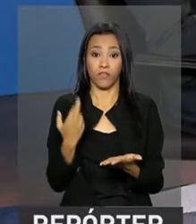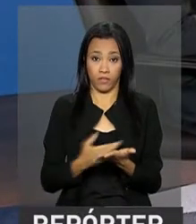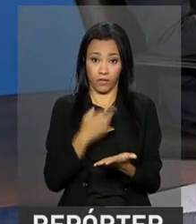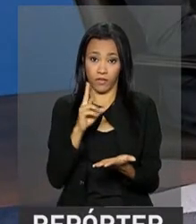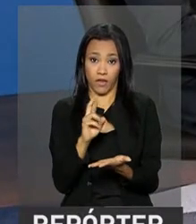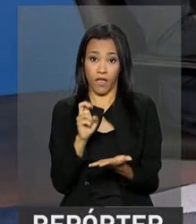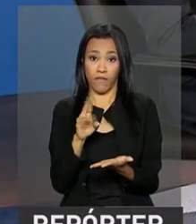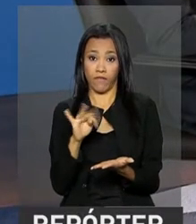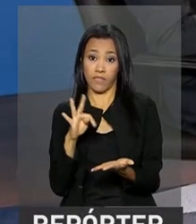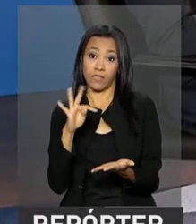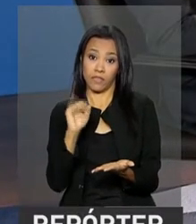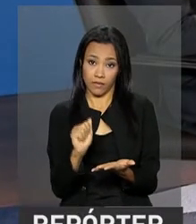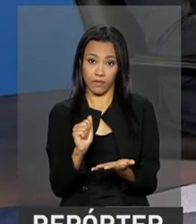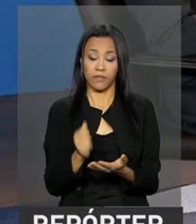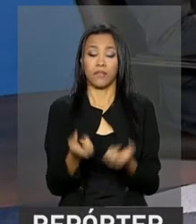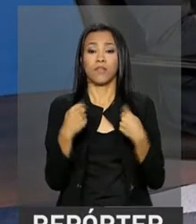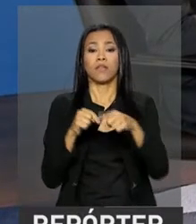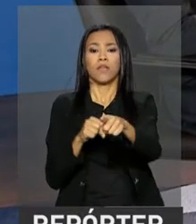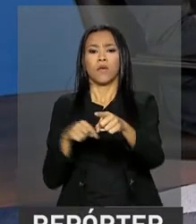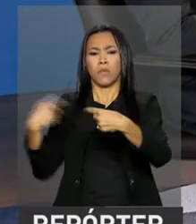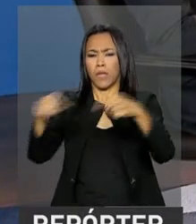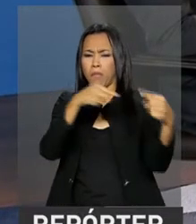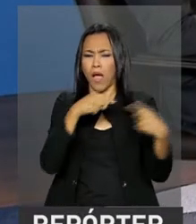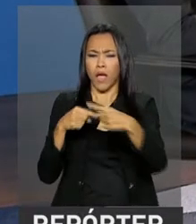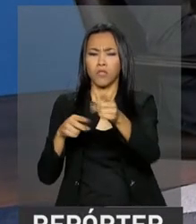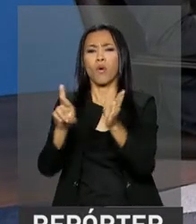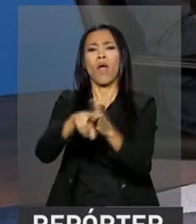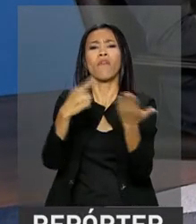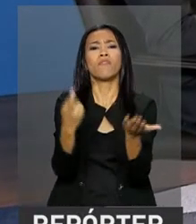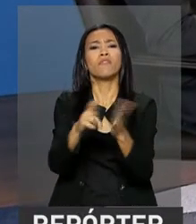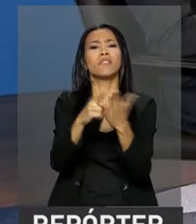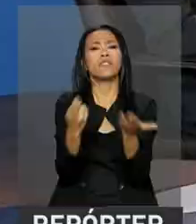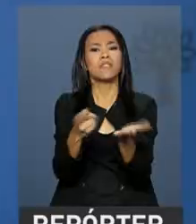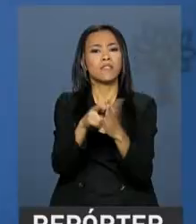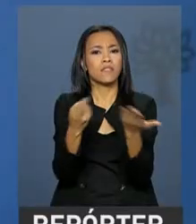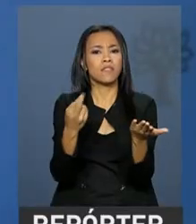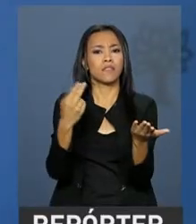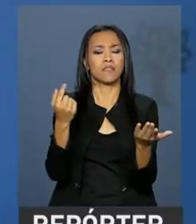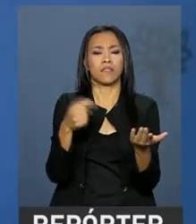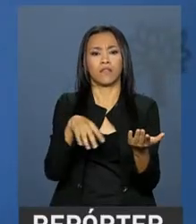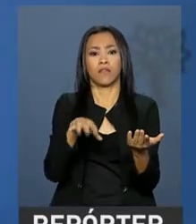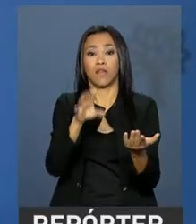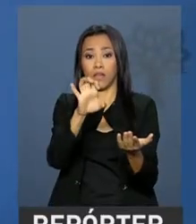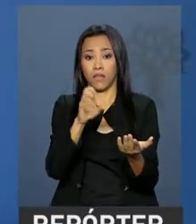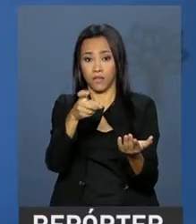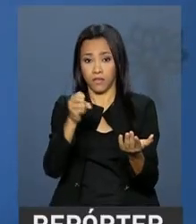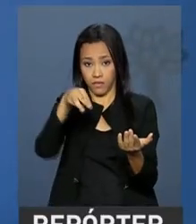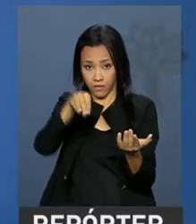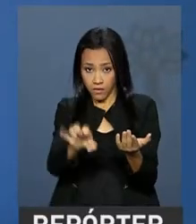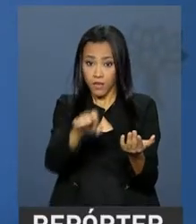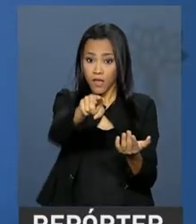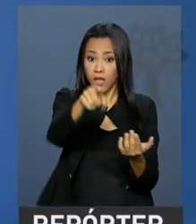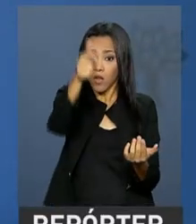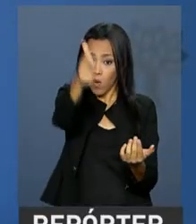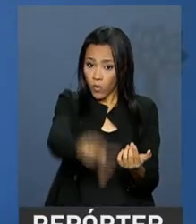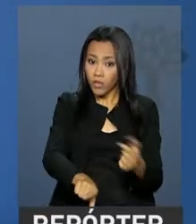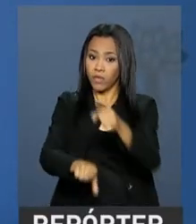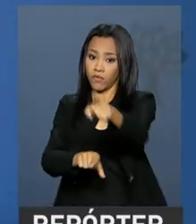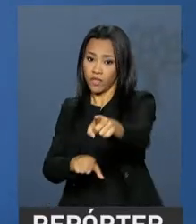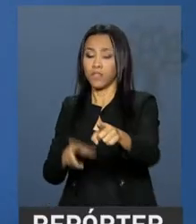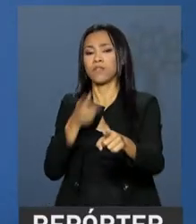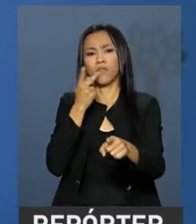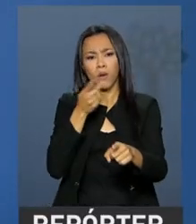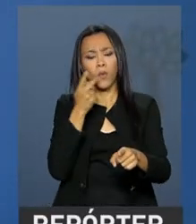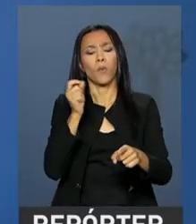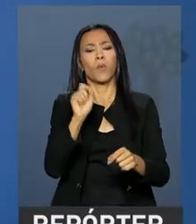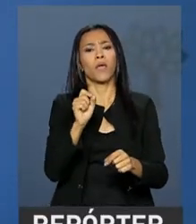No debate promovido em São Paulo por uma revista de circulação nacional, o ministro da Fazenda defendeu mais uma vez a aprovação